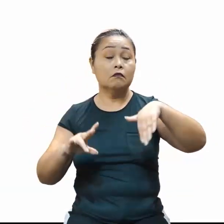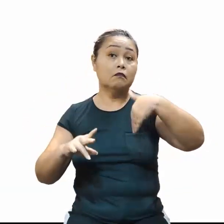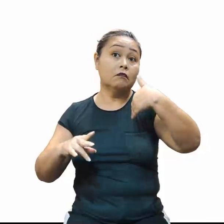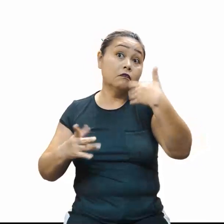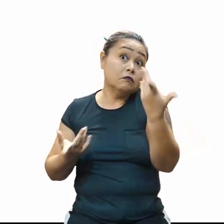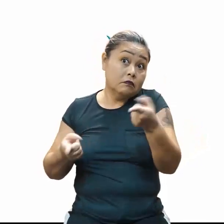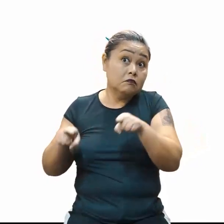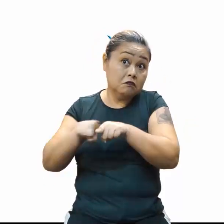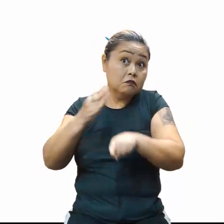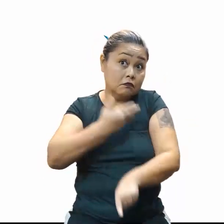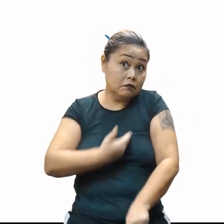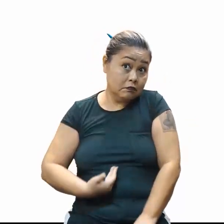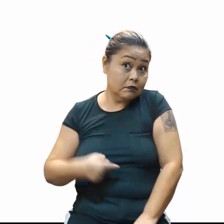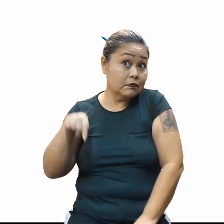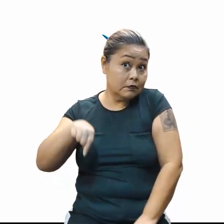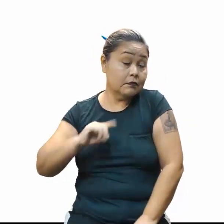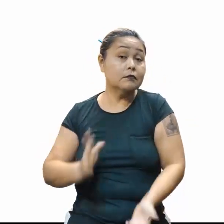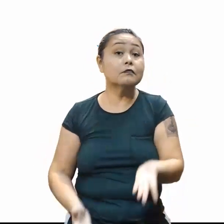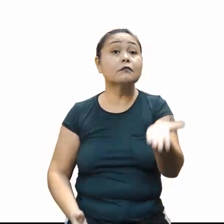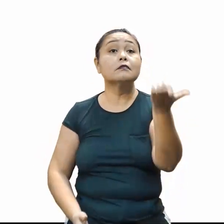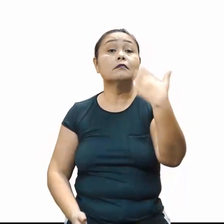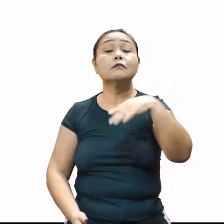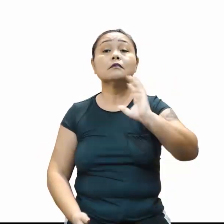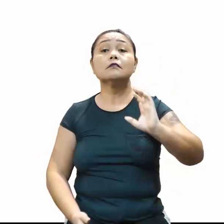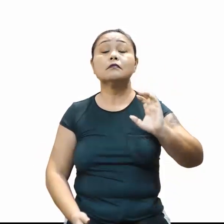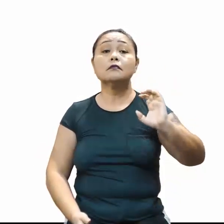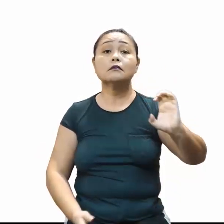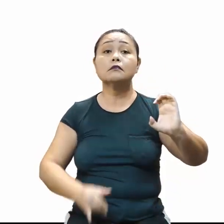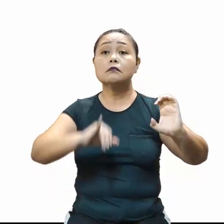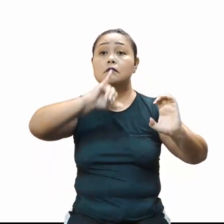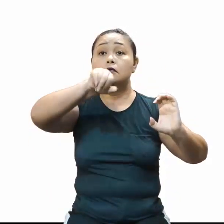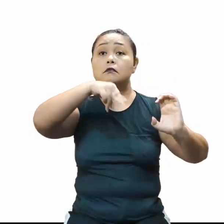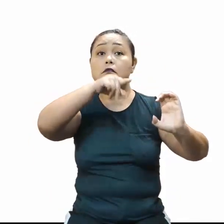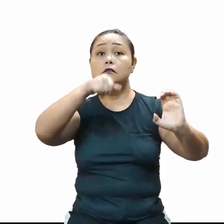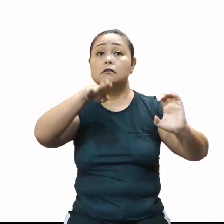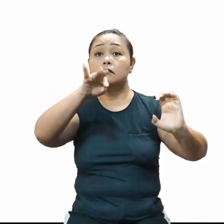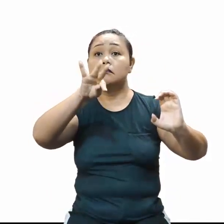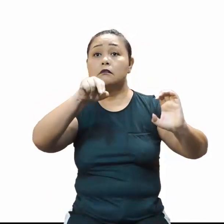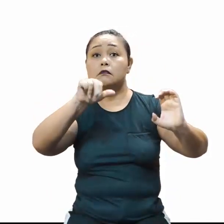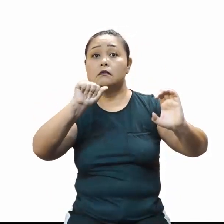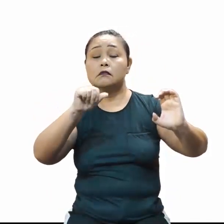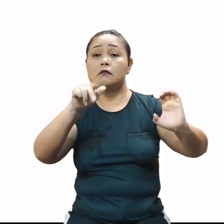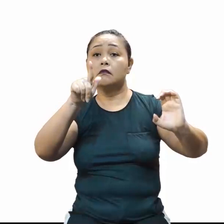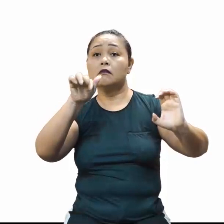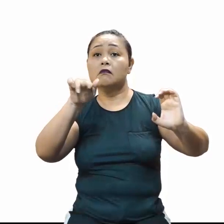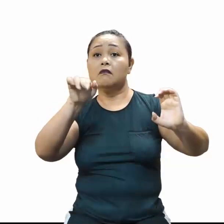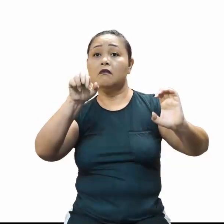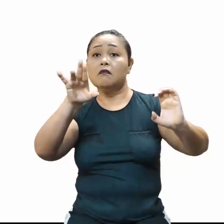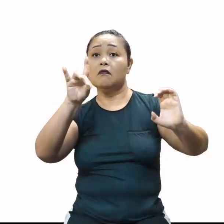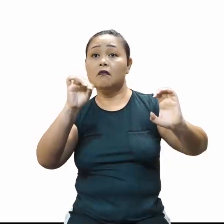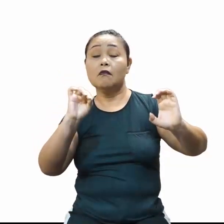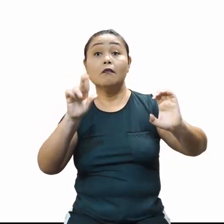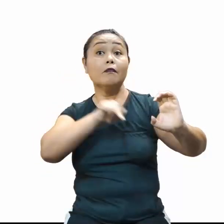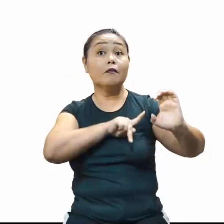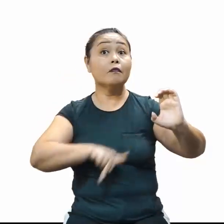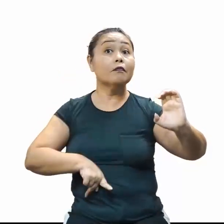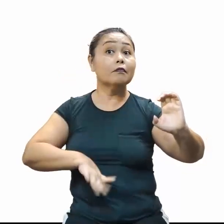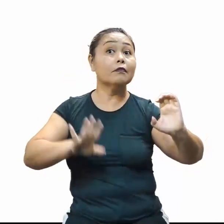também, que foi governador do estado de Rondônia. Ou João Batista Figueiredo, presidente do Brasil.